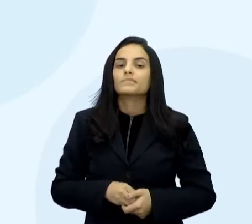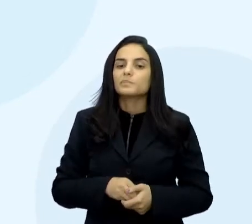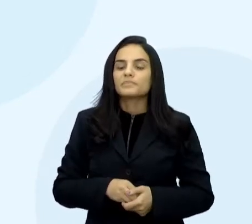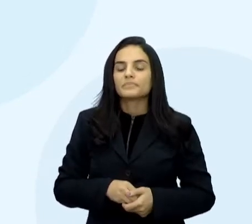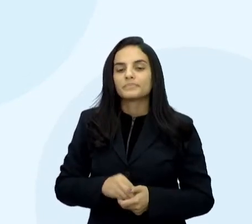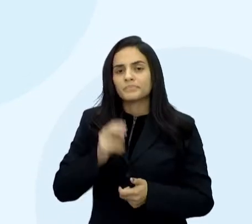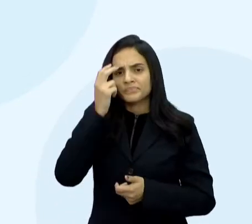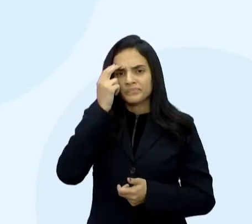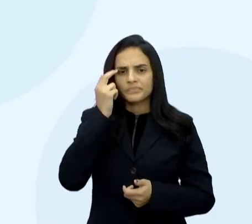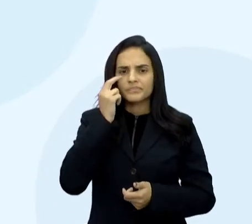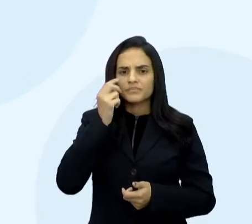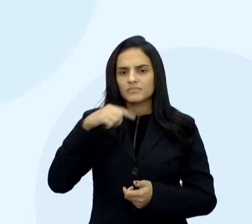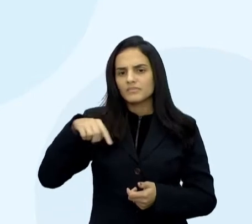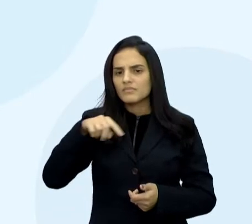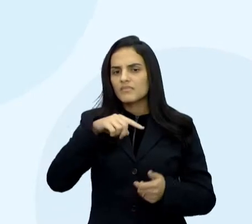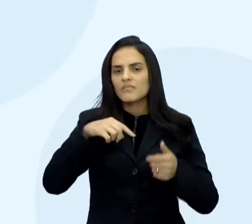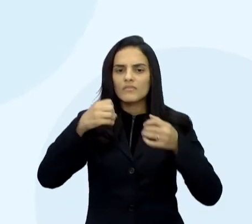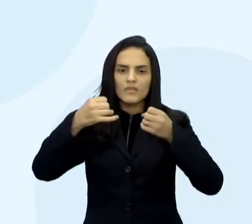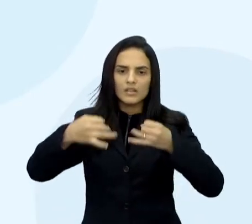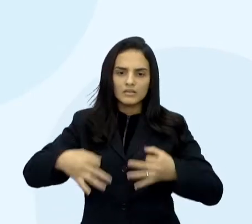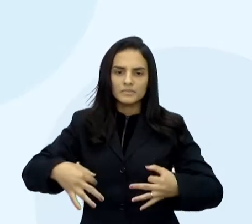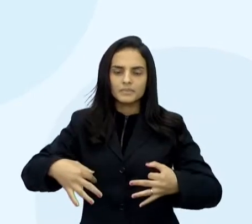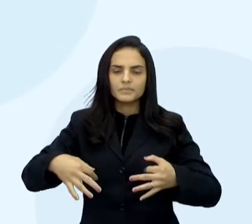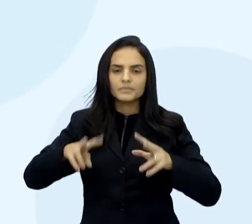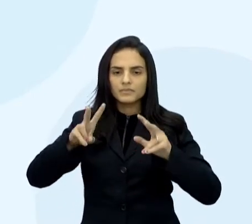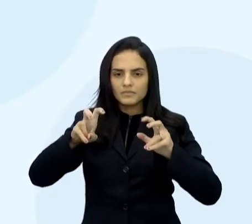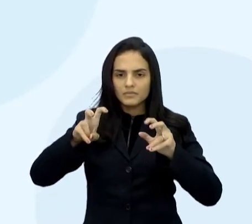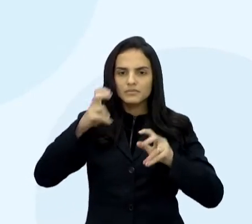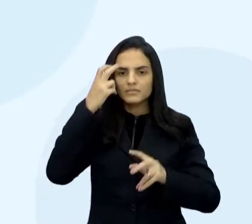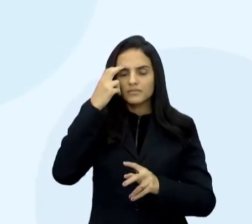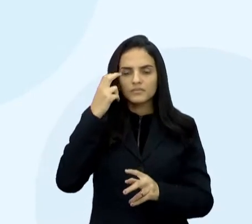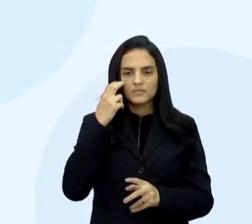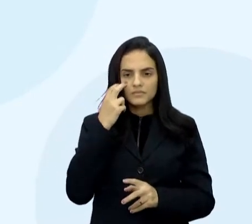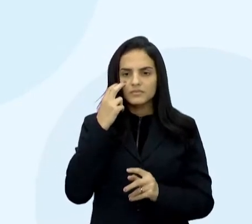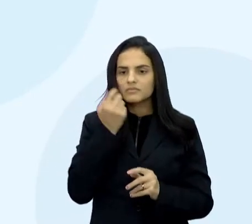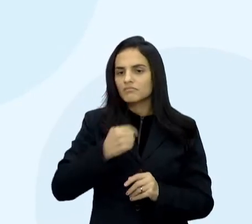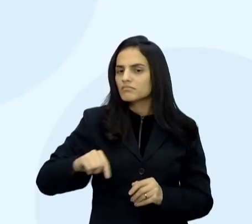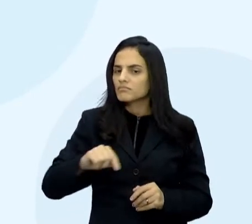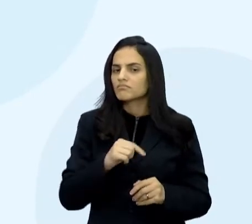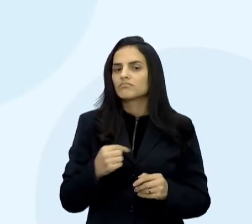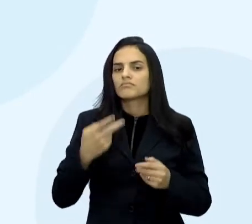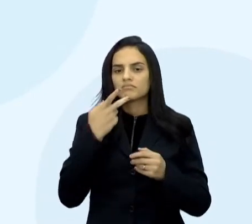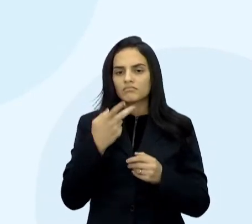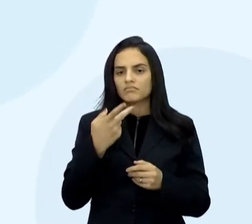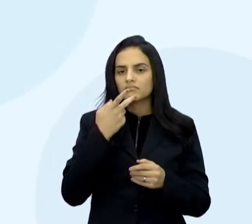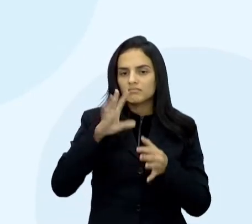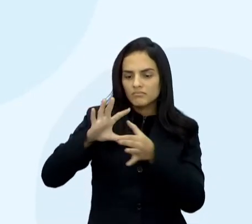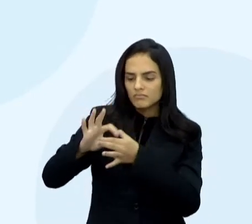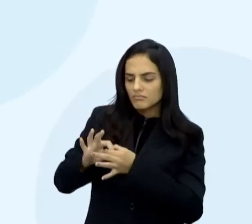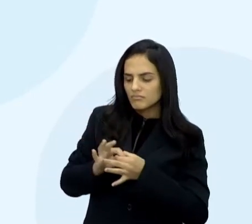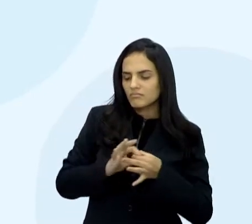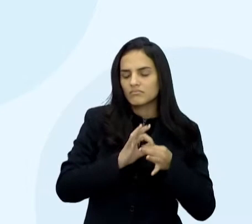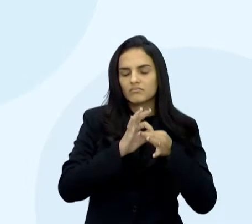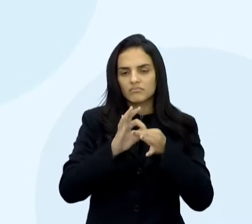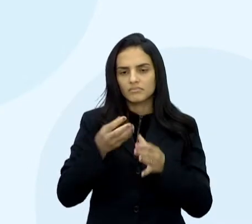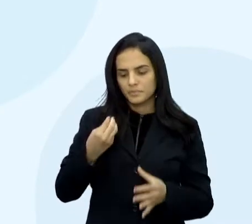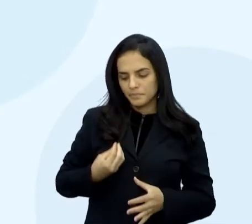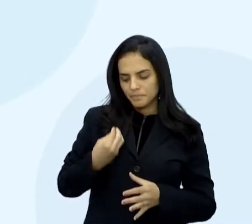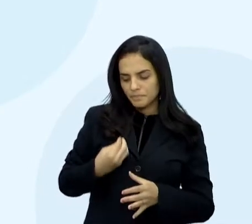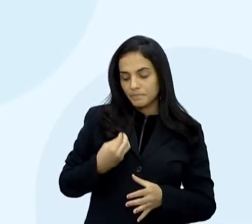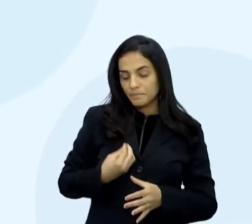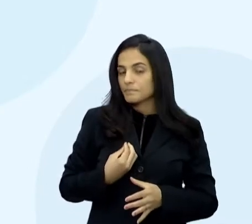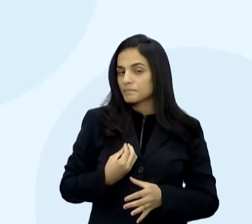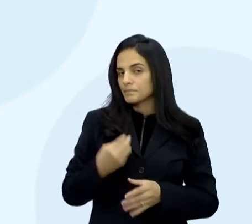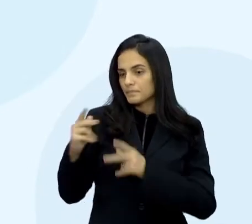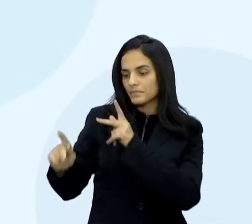dimensão cultural, quando nos referimos à dimensão cultural de um território, estamos falando sobre o conjunto dos modos de vida